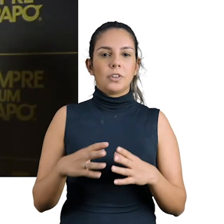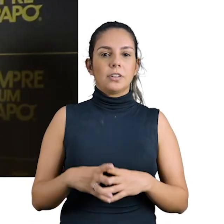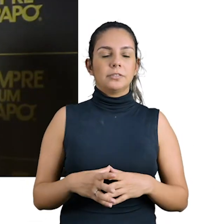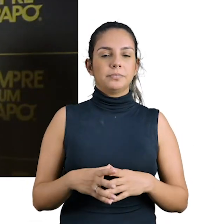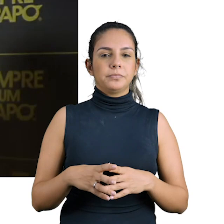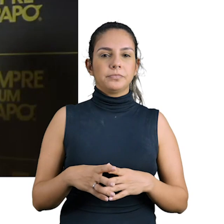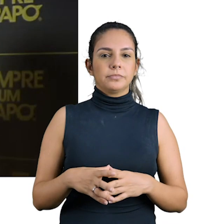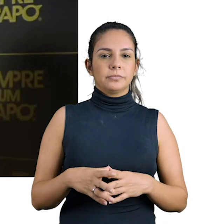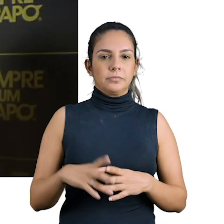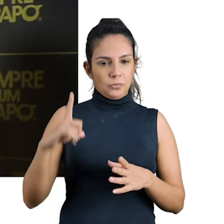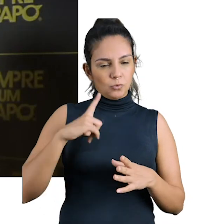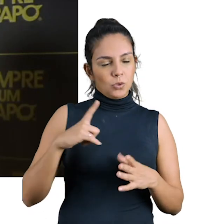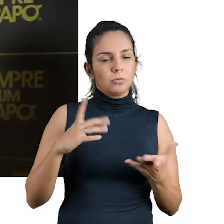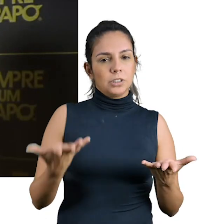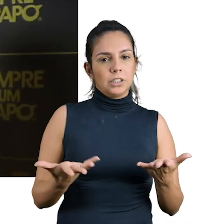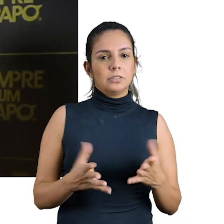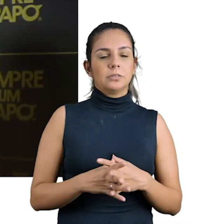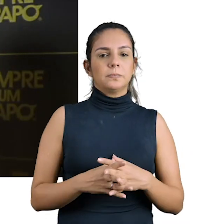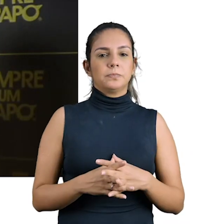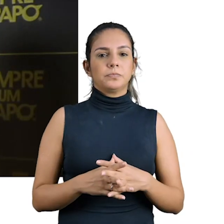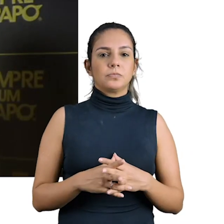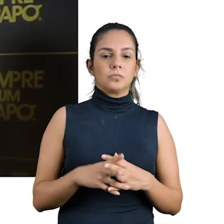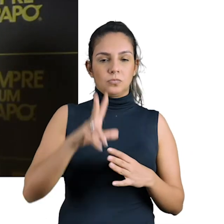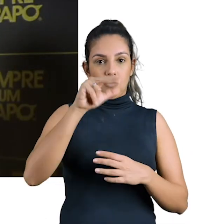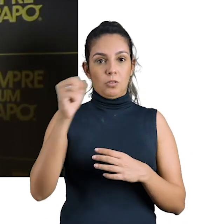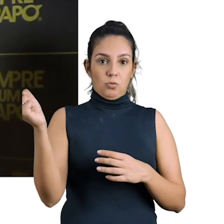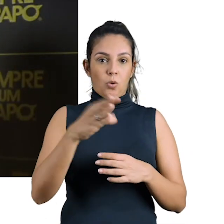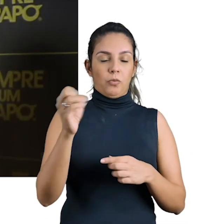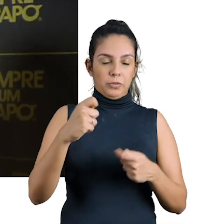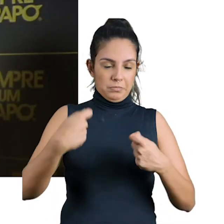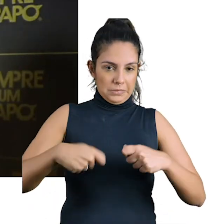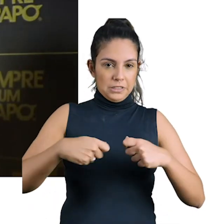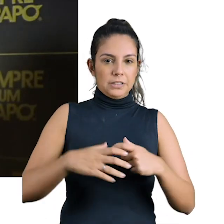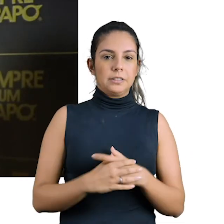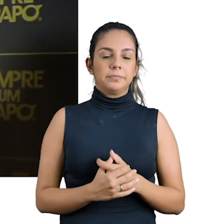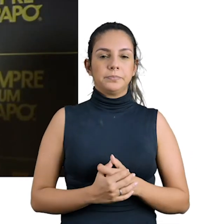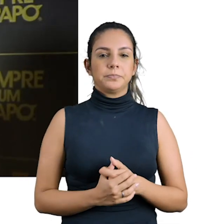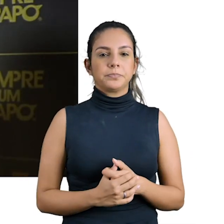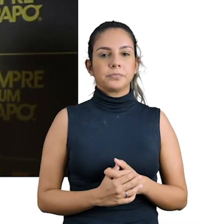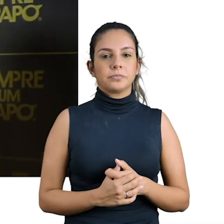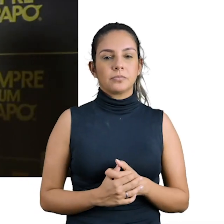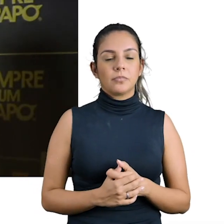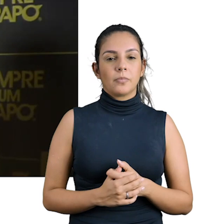grupos vão tendo, né? E que vão surgindo e tudo.